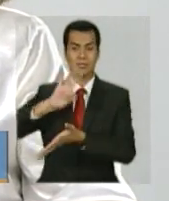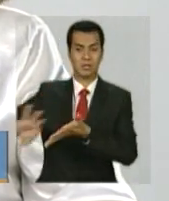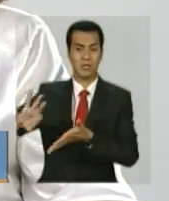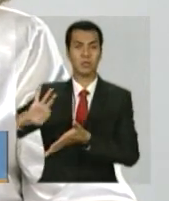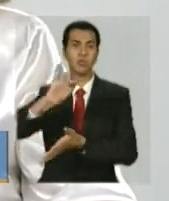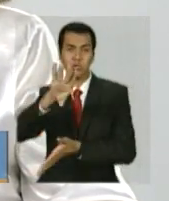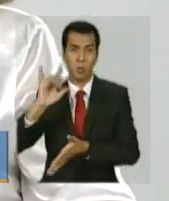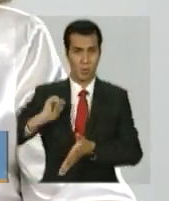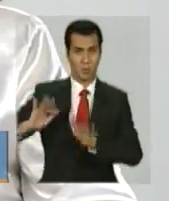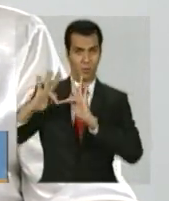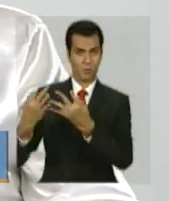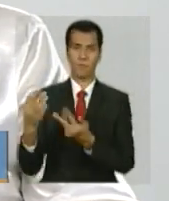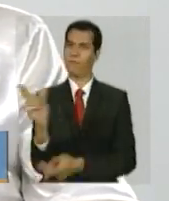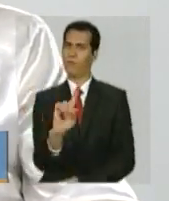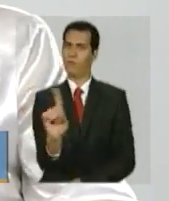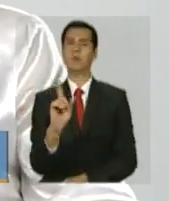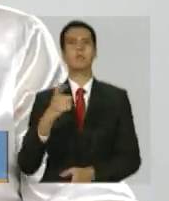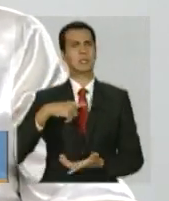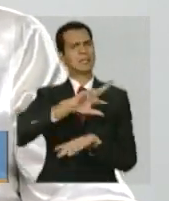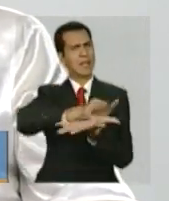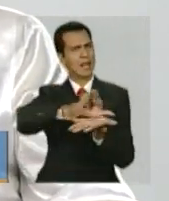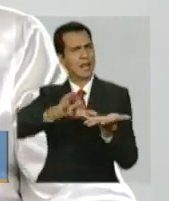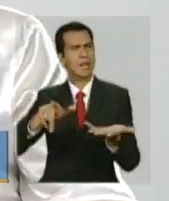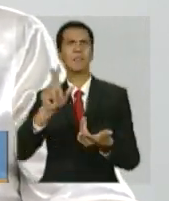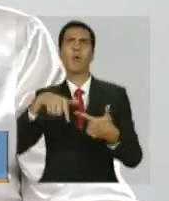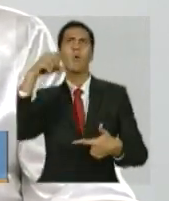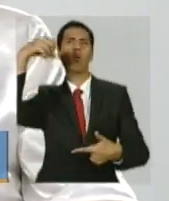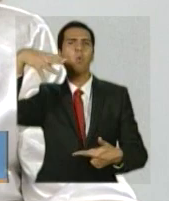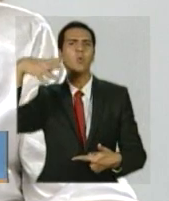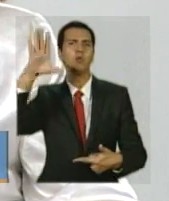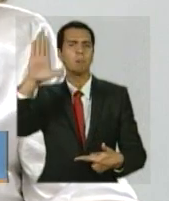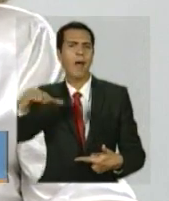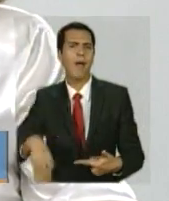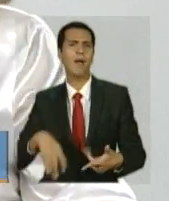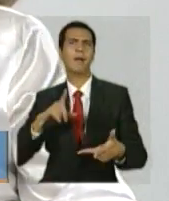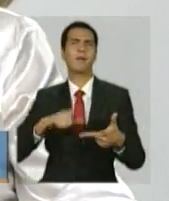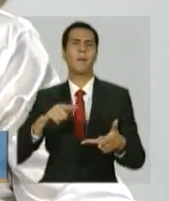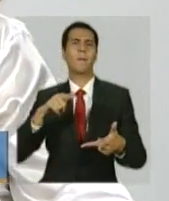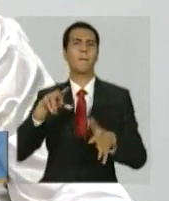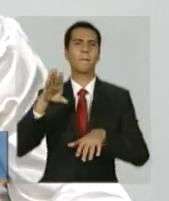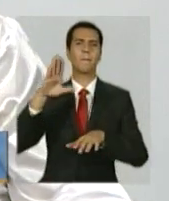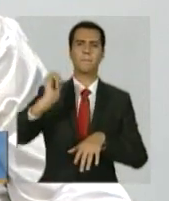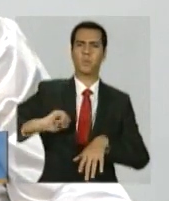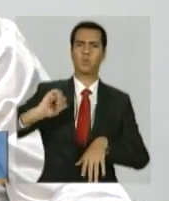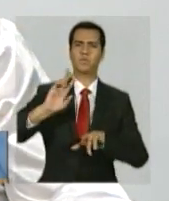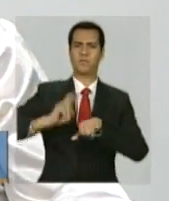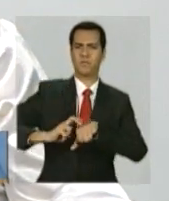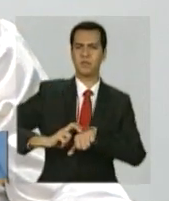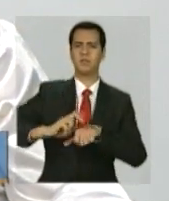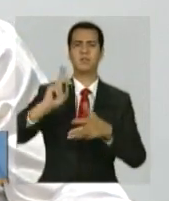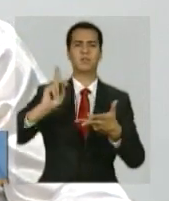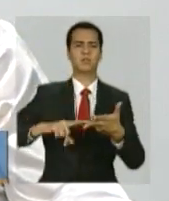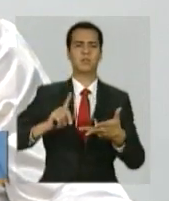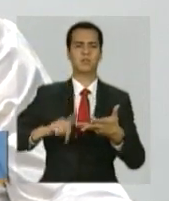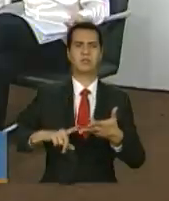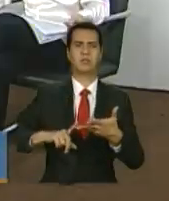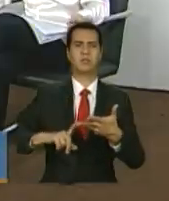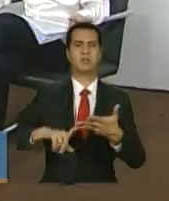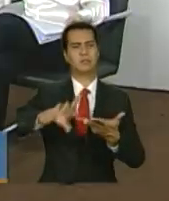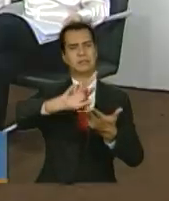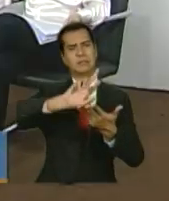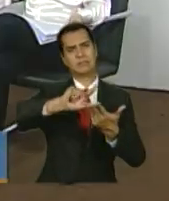do governo federal. E aí nós temos tarifa social de energia elétrica, Bolsa Verde, Deusa me ajude, outros